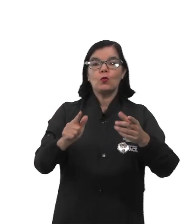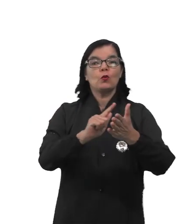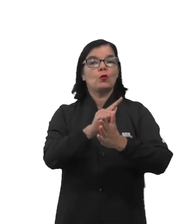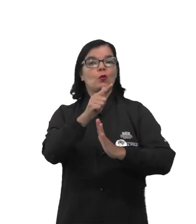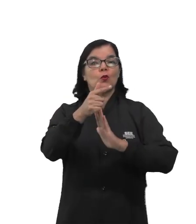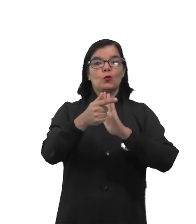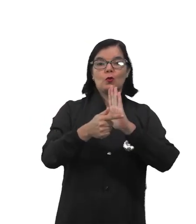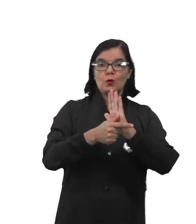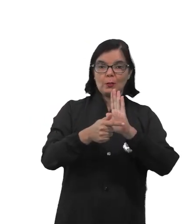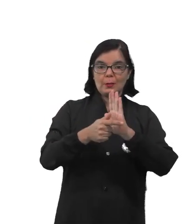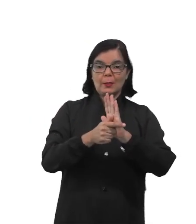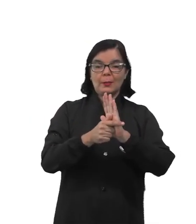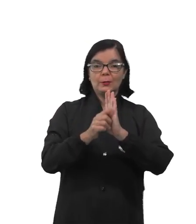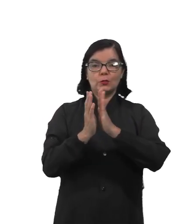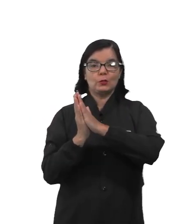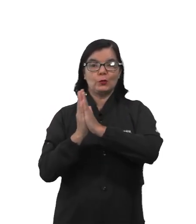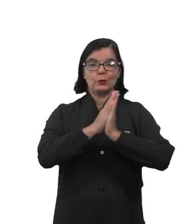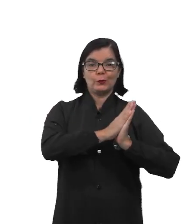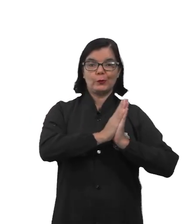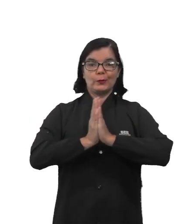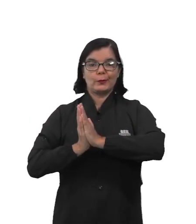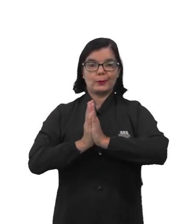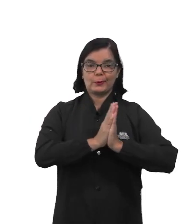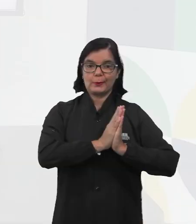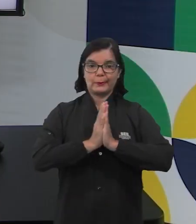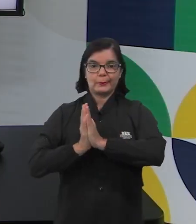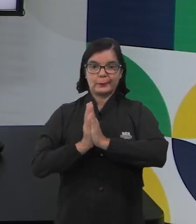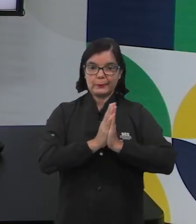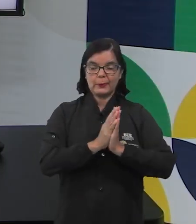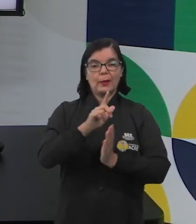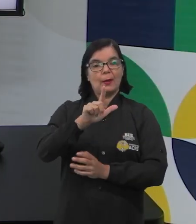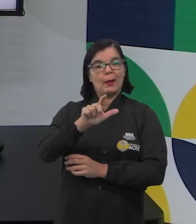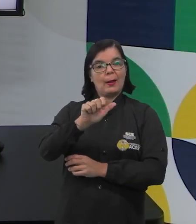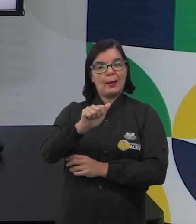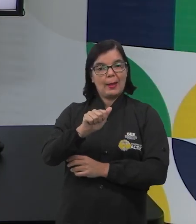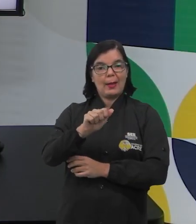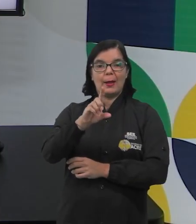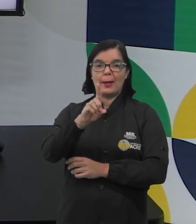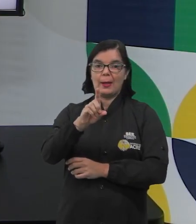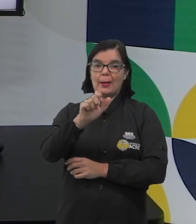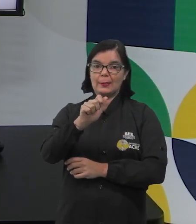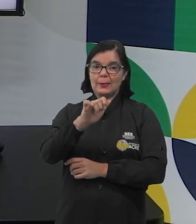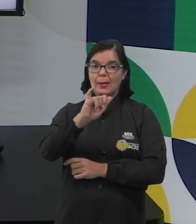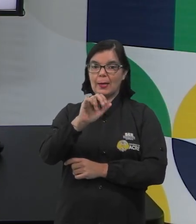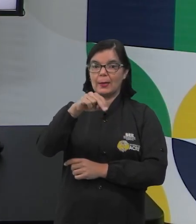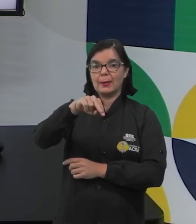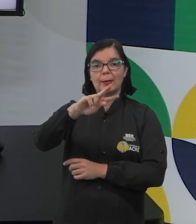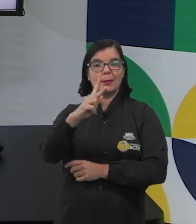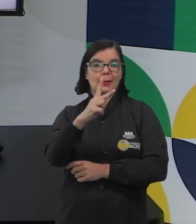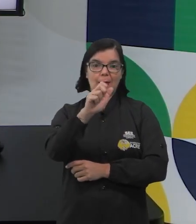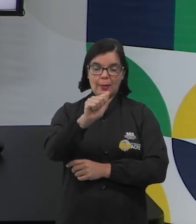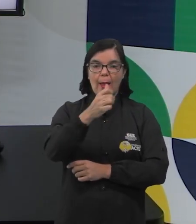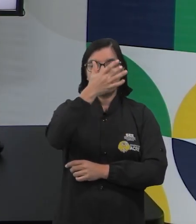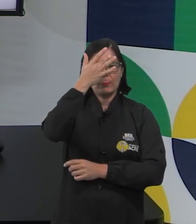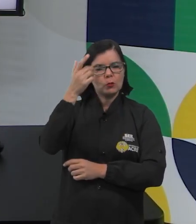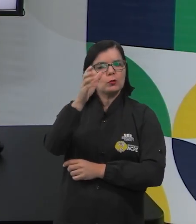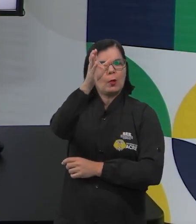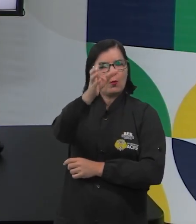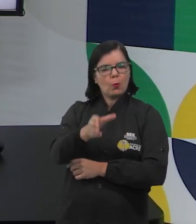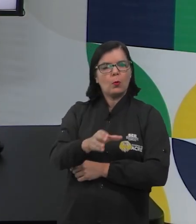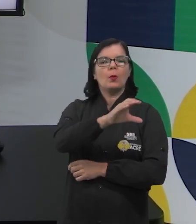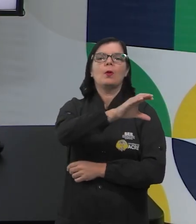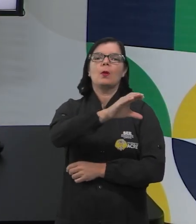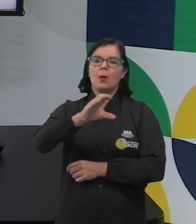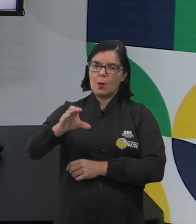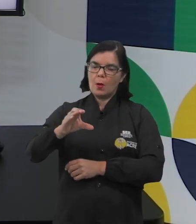gênero ladainha. Professor, não sei o que é gênero ladainha. Para quem é católico sabe que na